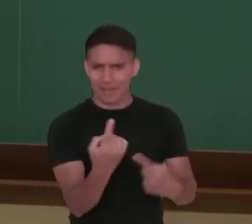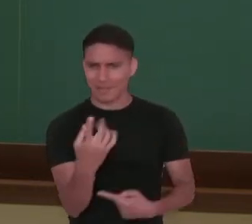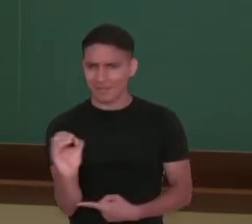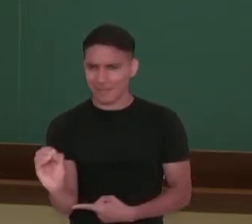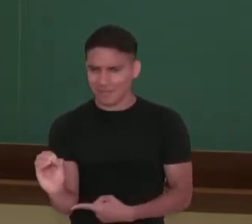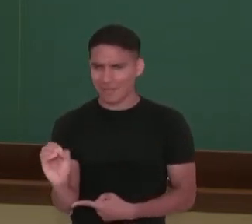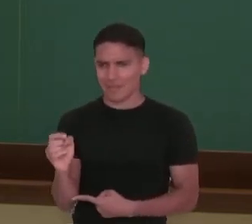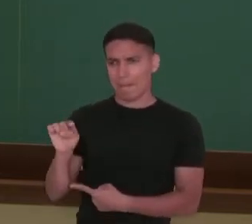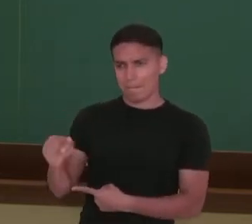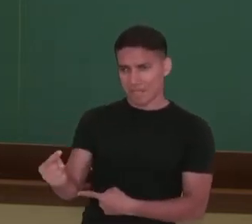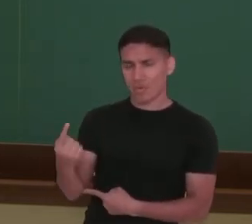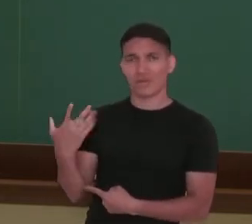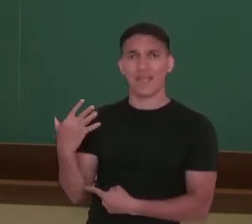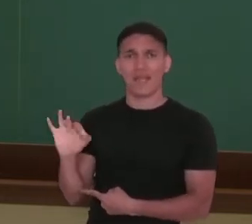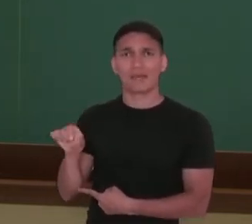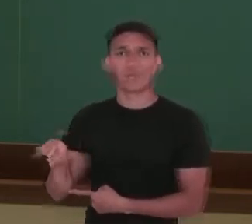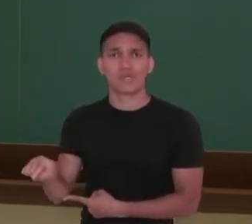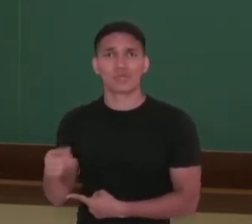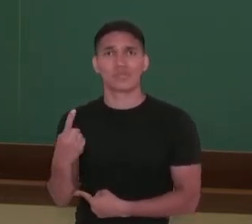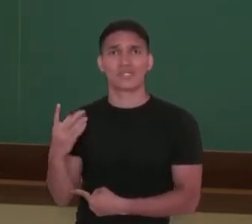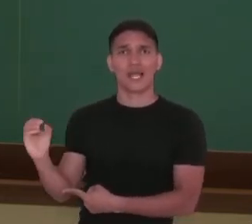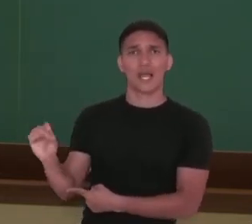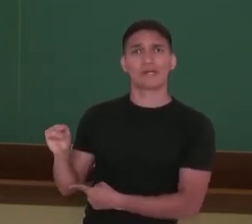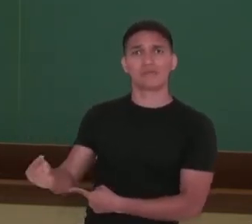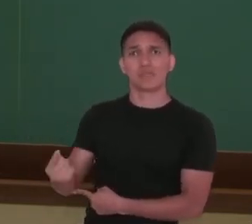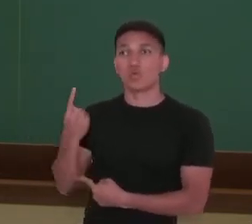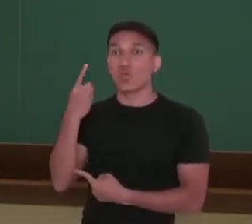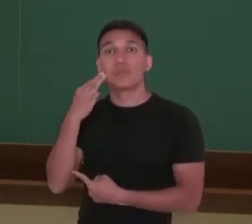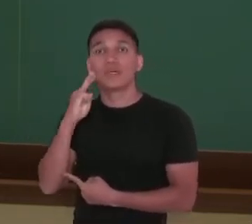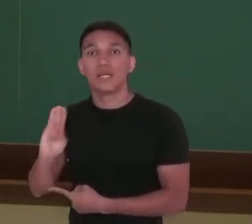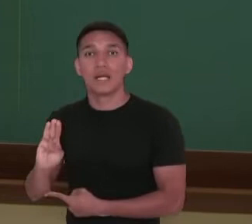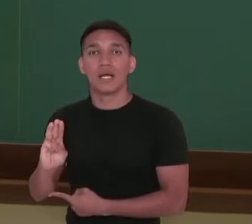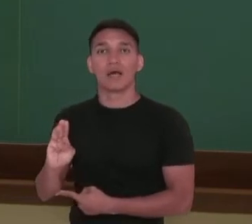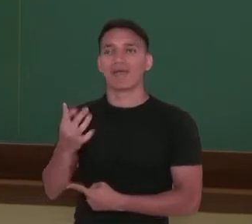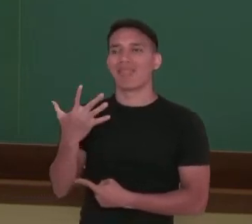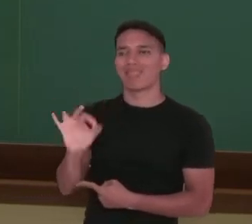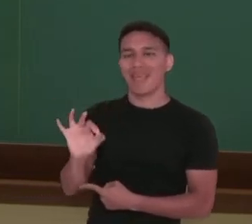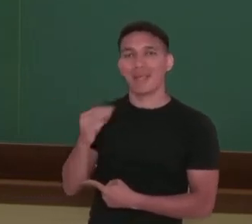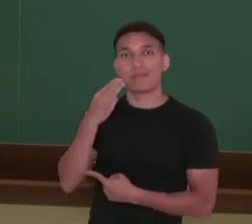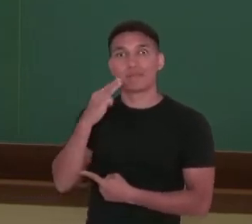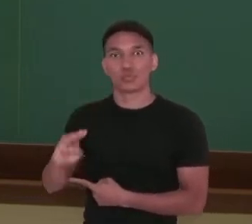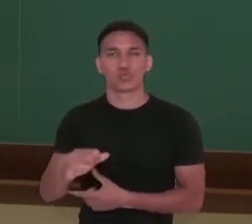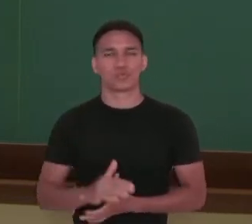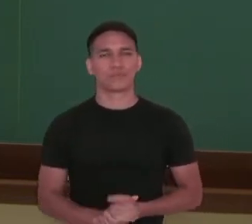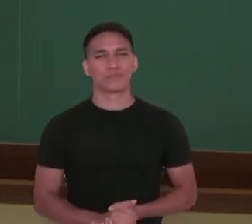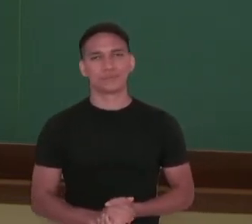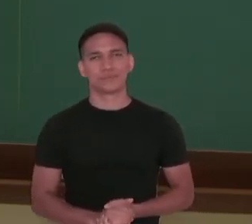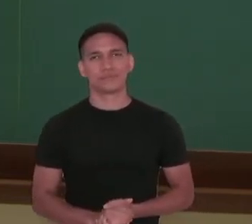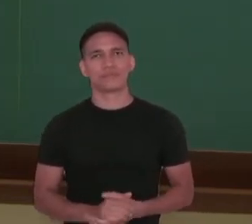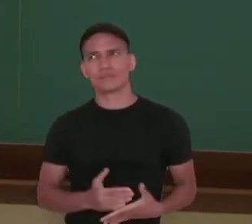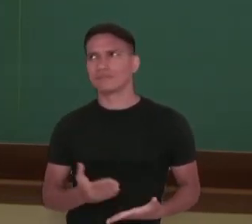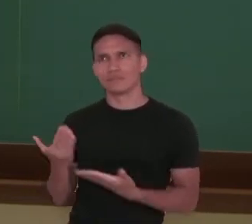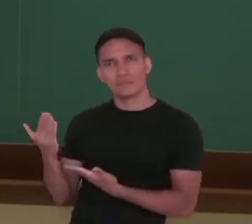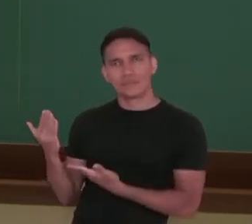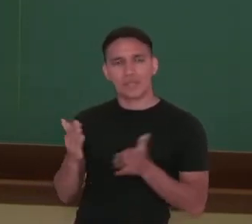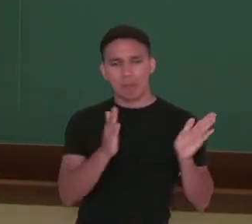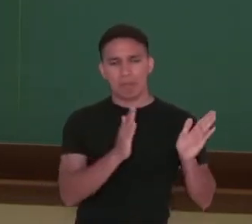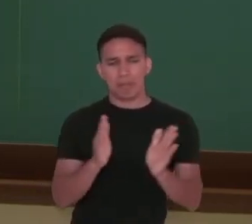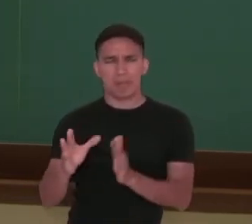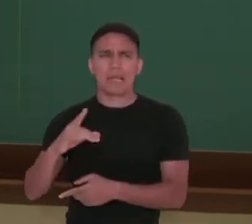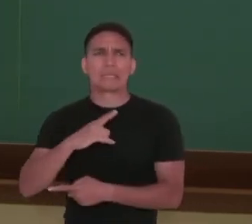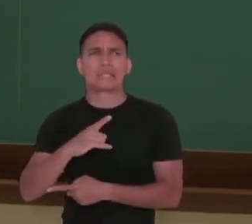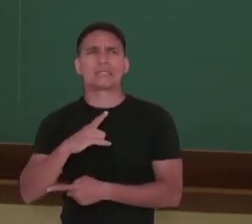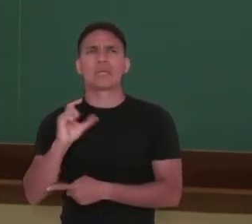1.000, 10.000, 100.000, 1 milhão, 10 milhões. Galera, tem uns termos, né? Bem,